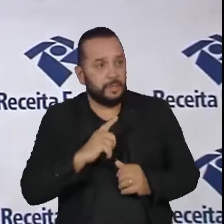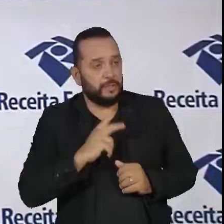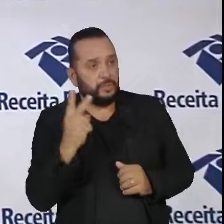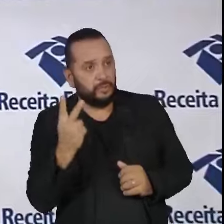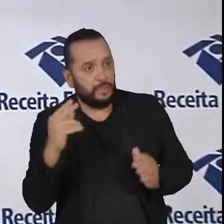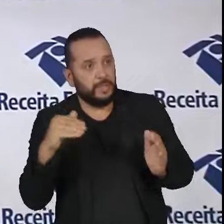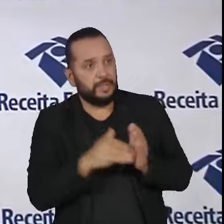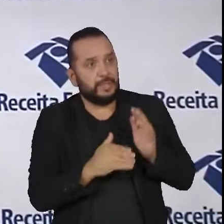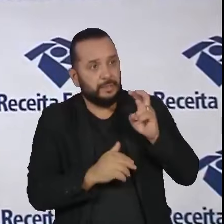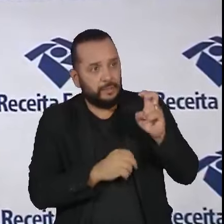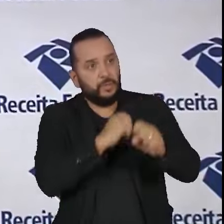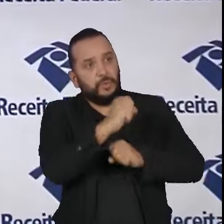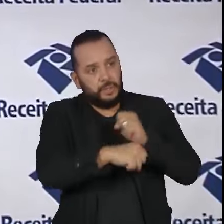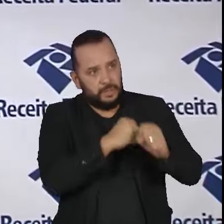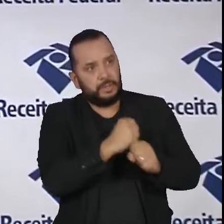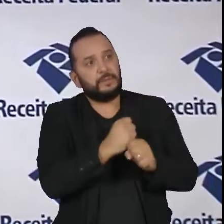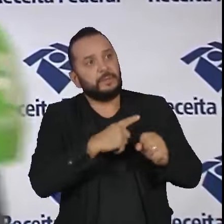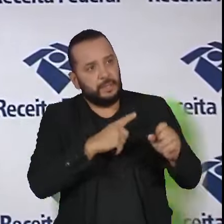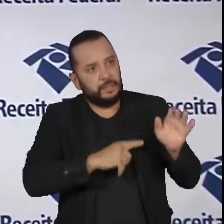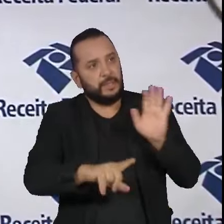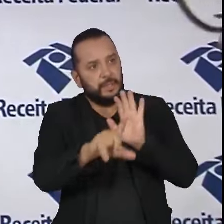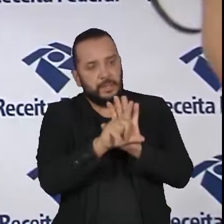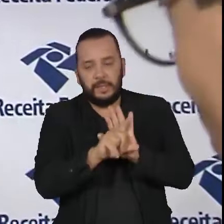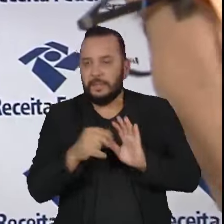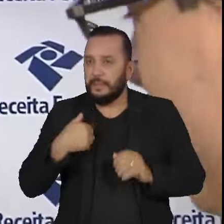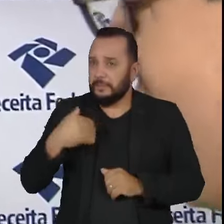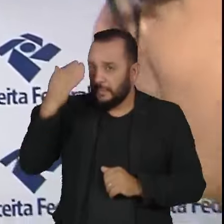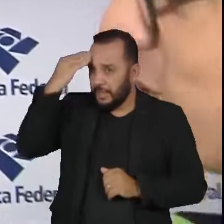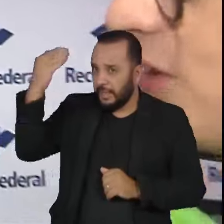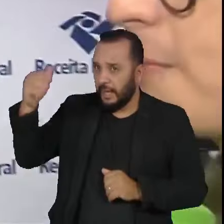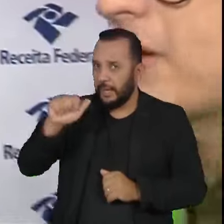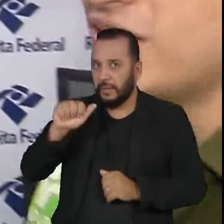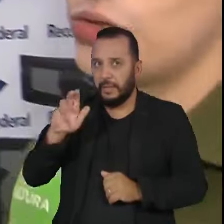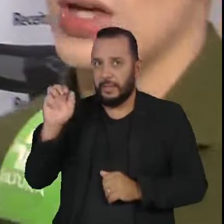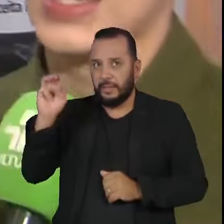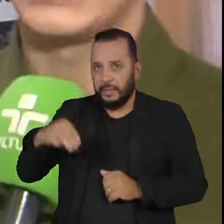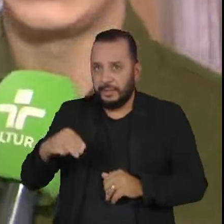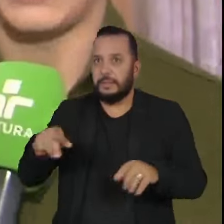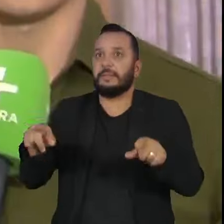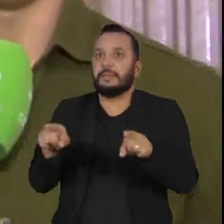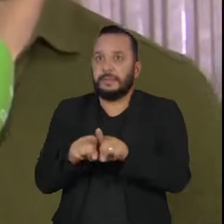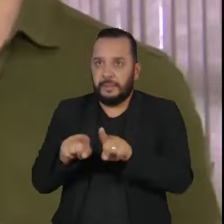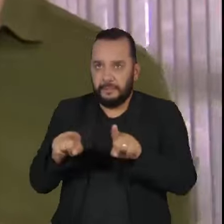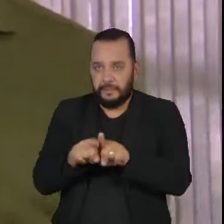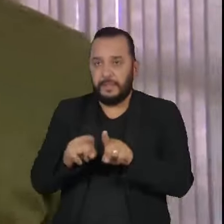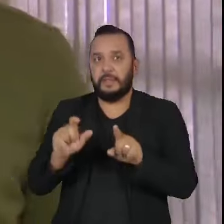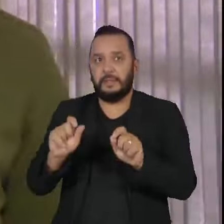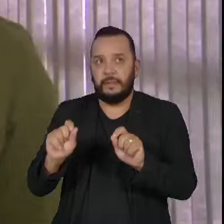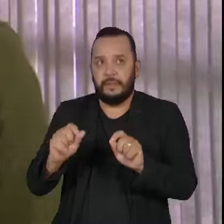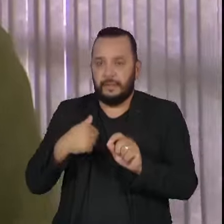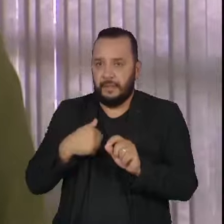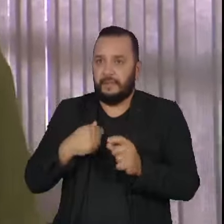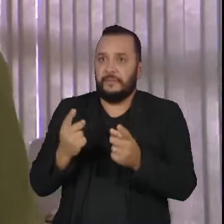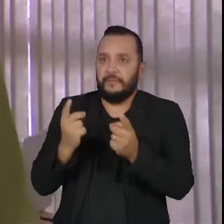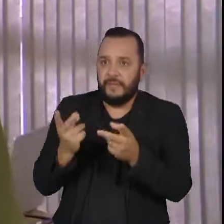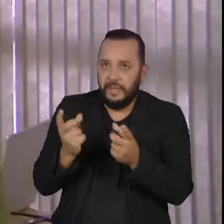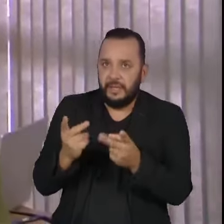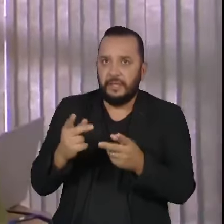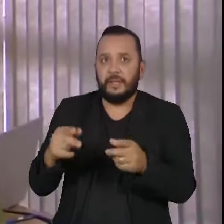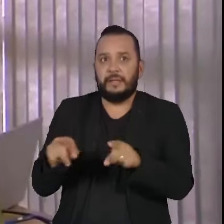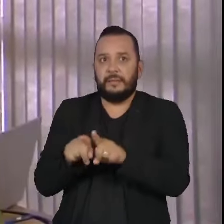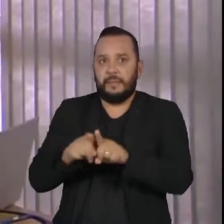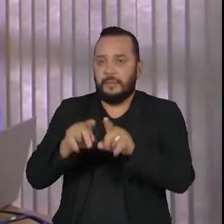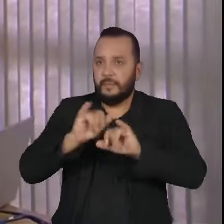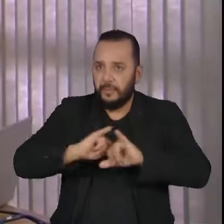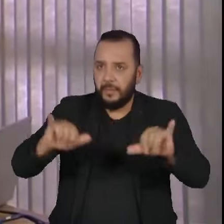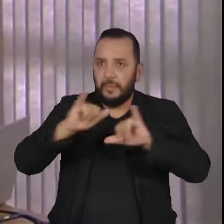a 5 anos né O que Tá previsto no código penal Tá certo Alan Muito obrigado Lembrando que a comercialização e propaganda de